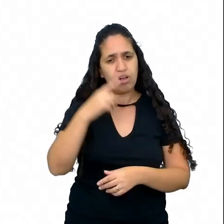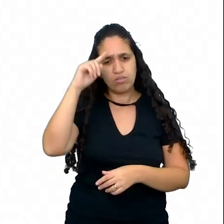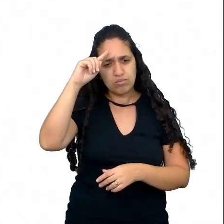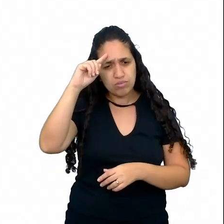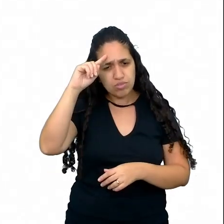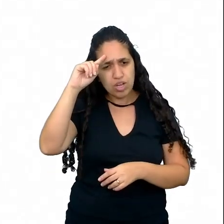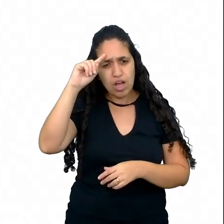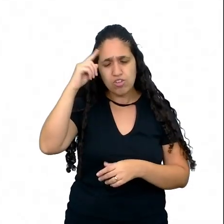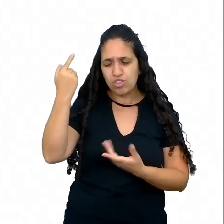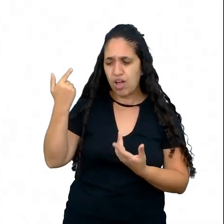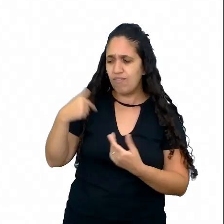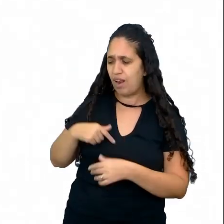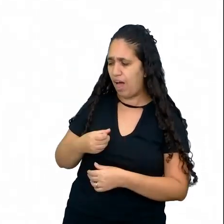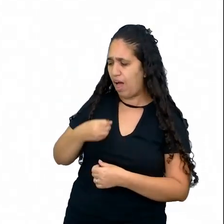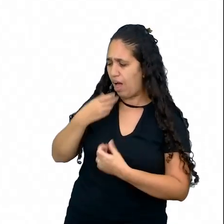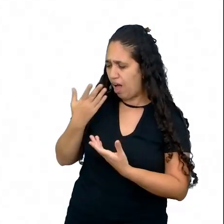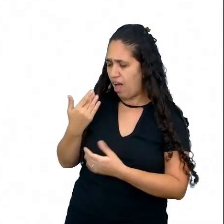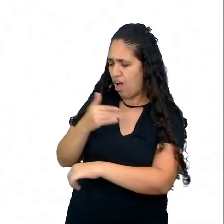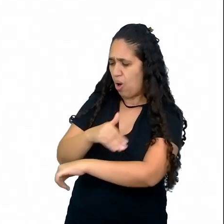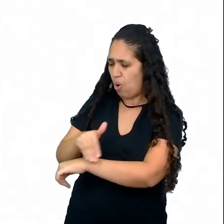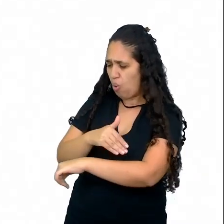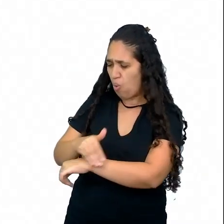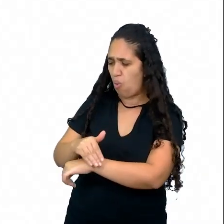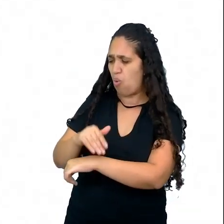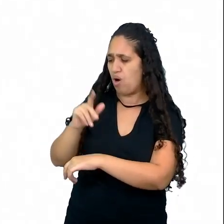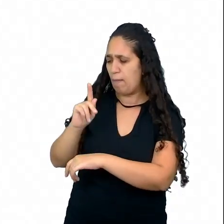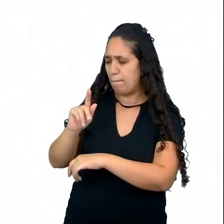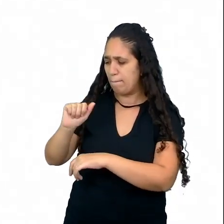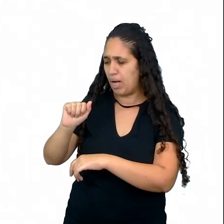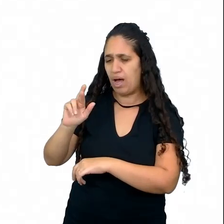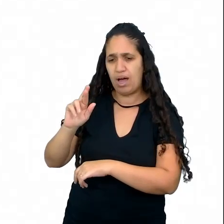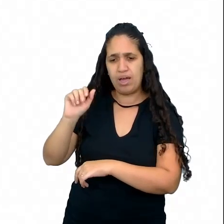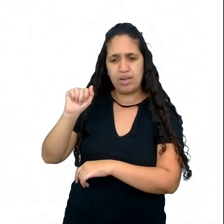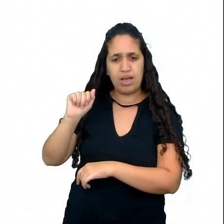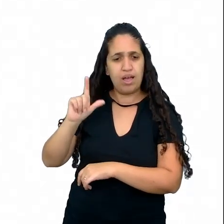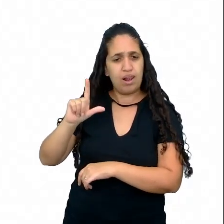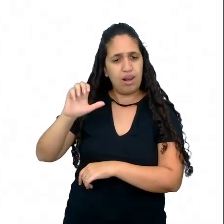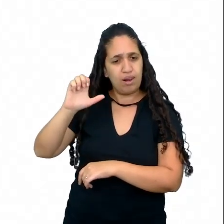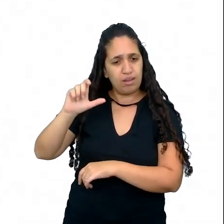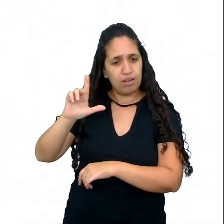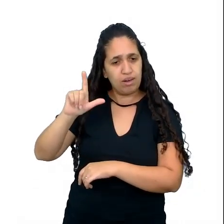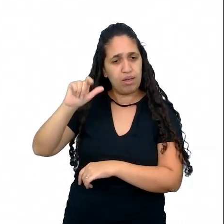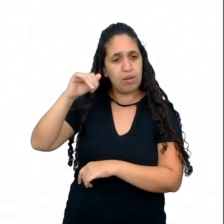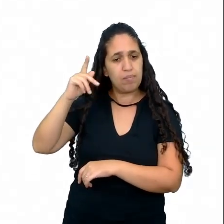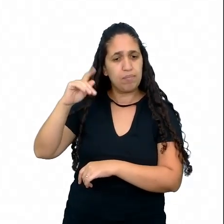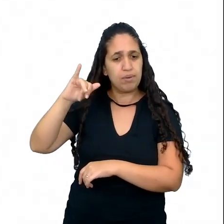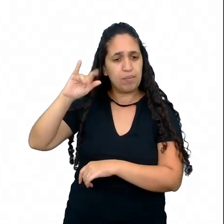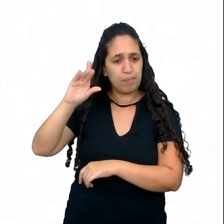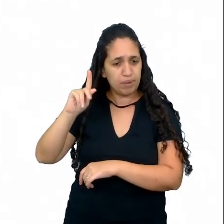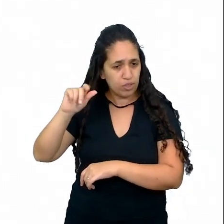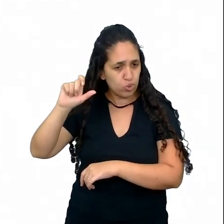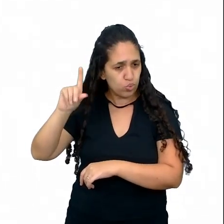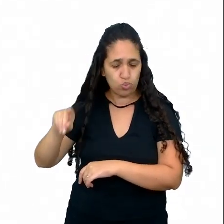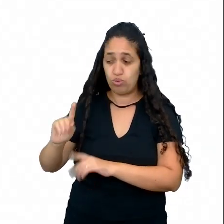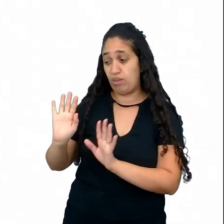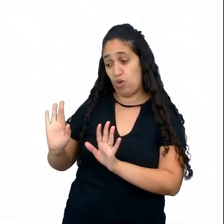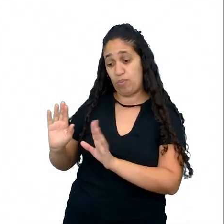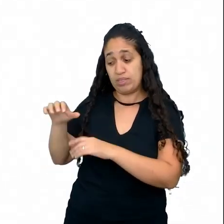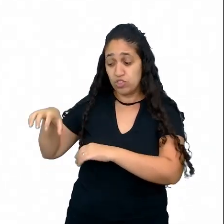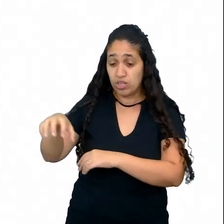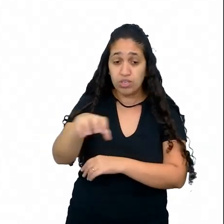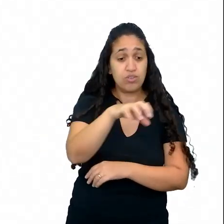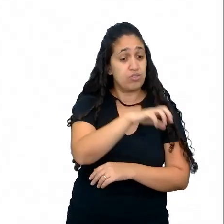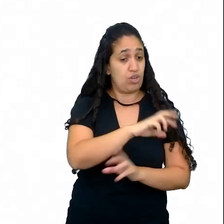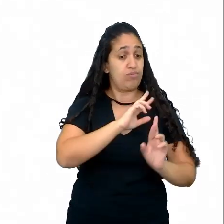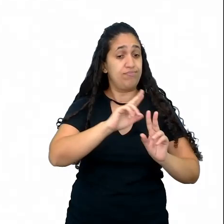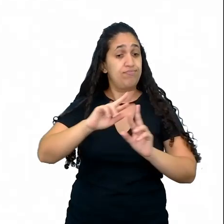gente tem o hábito de falar que são ruas de paralelepípedo, pelo menos aqui no interior do nosso estado, né? Então, vai depender muito de cada região. Mas é lembrar para vocês que